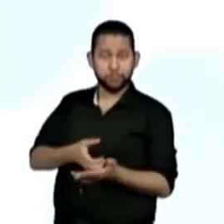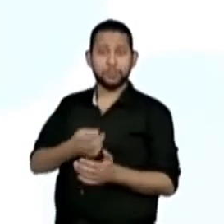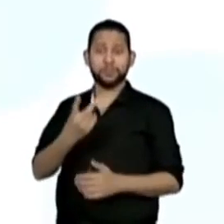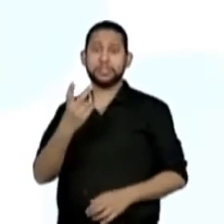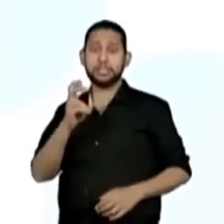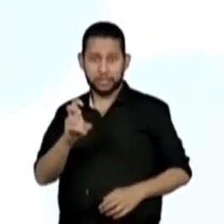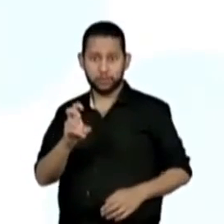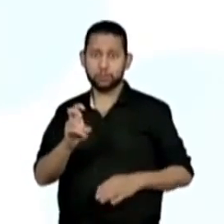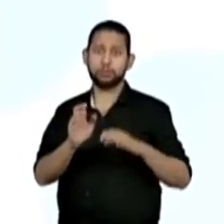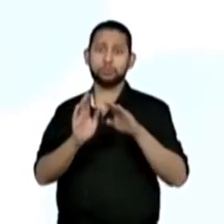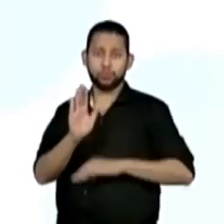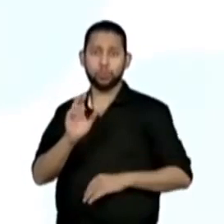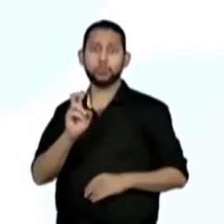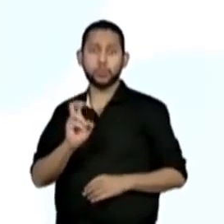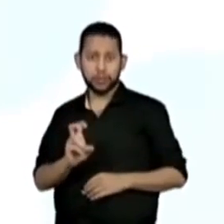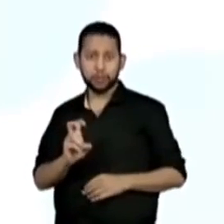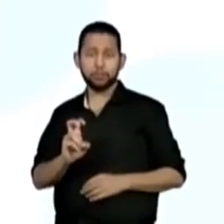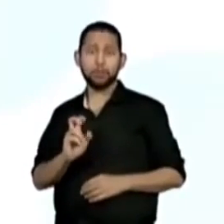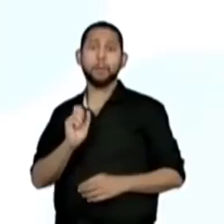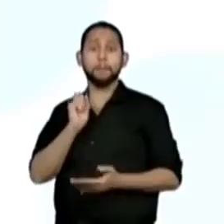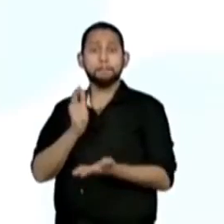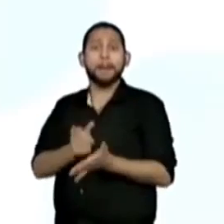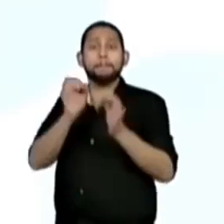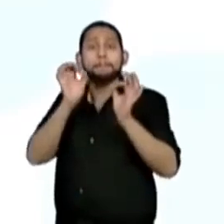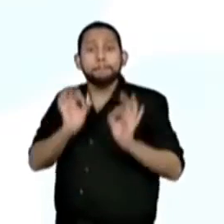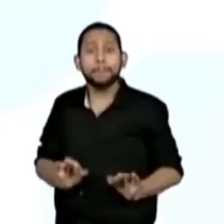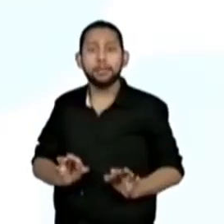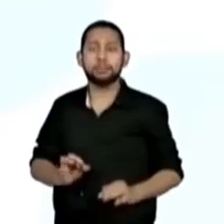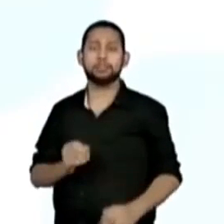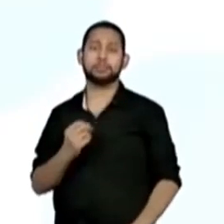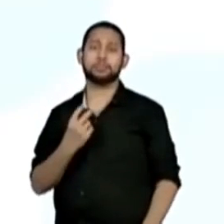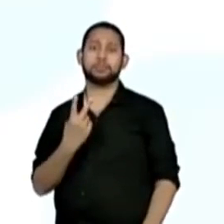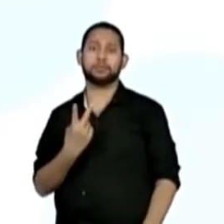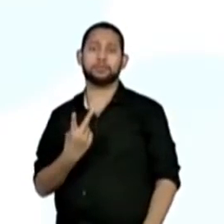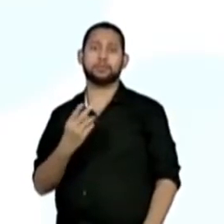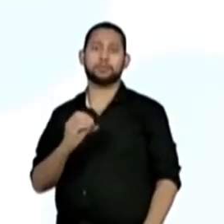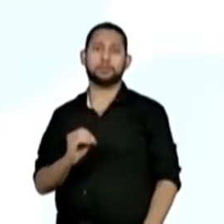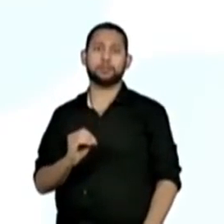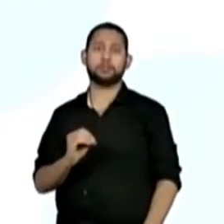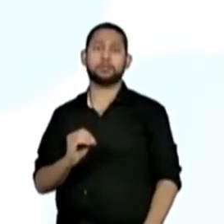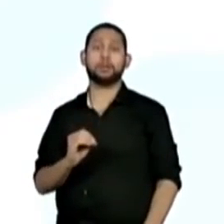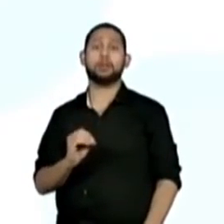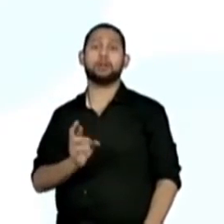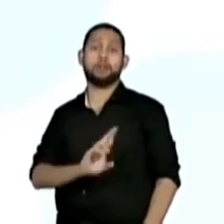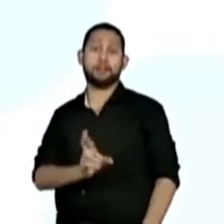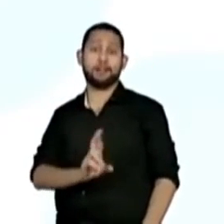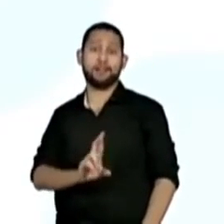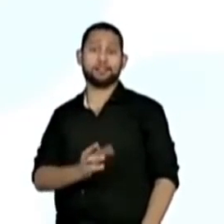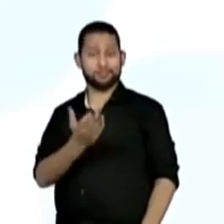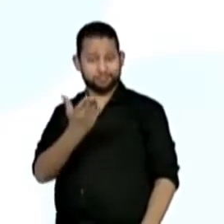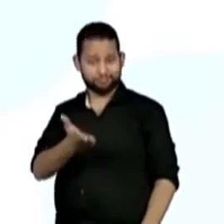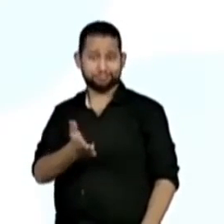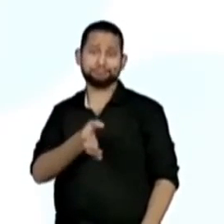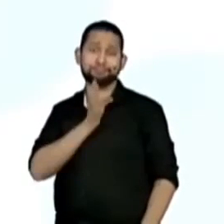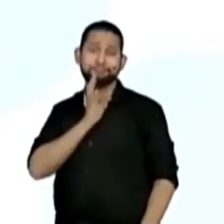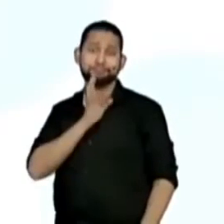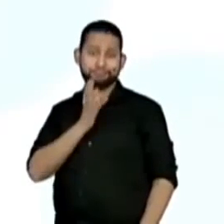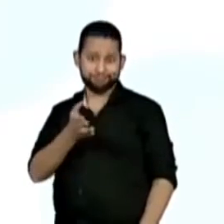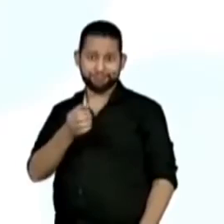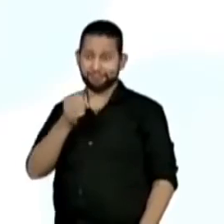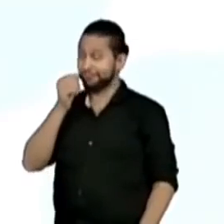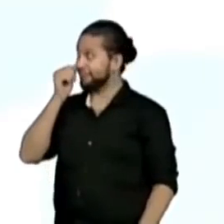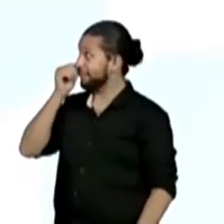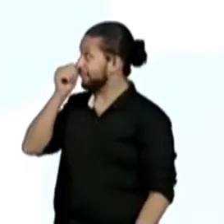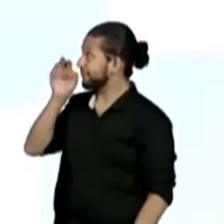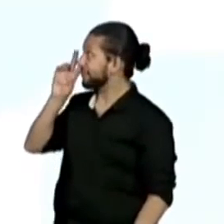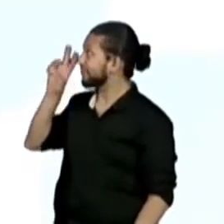seja de 20% o valor do meu par de chinelo é o valor